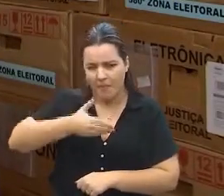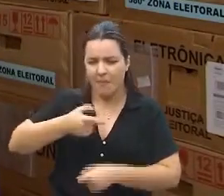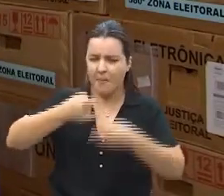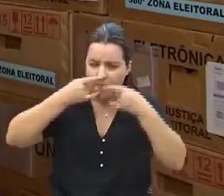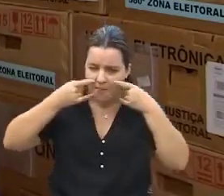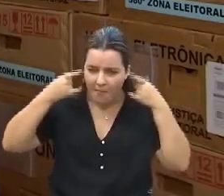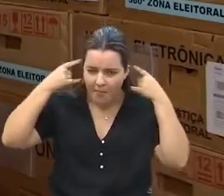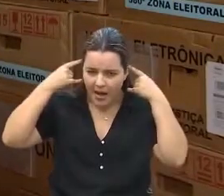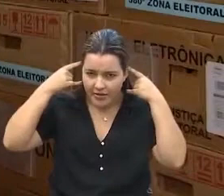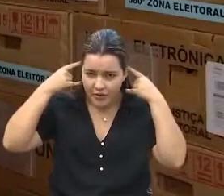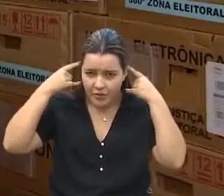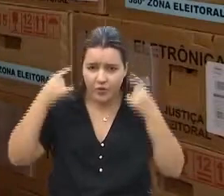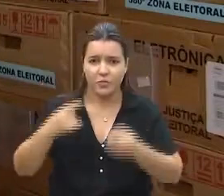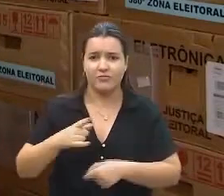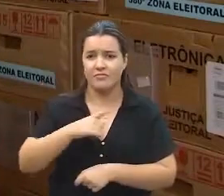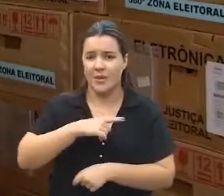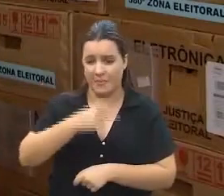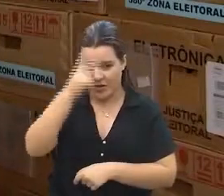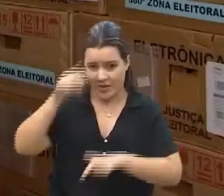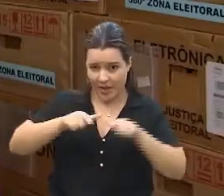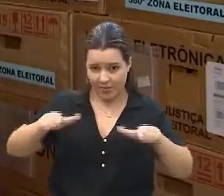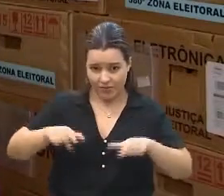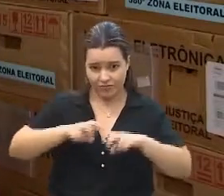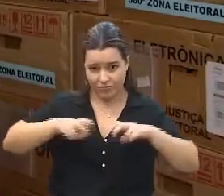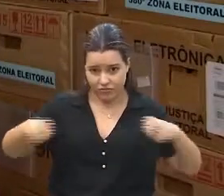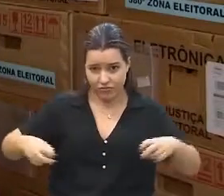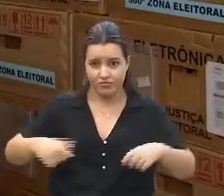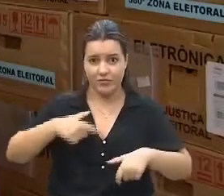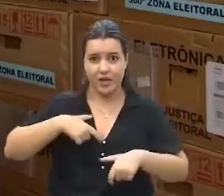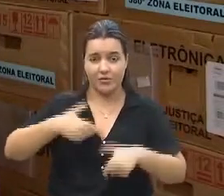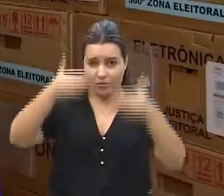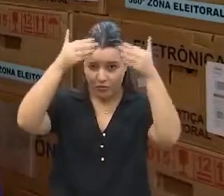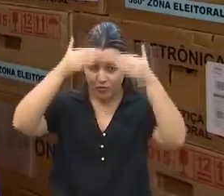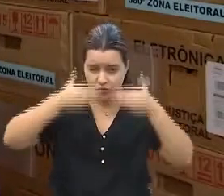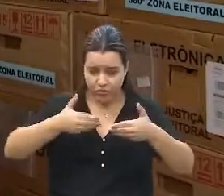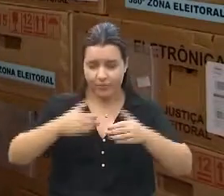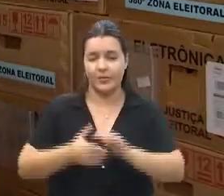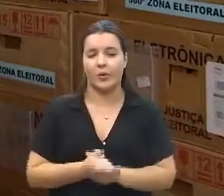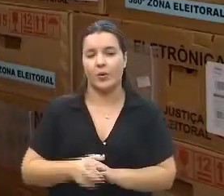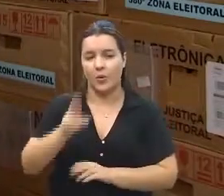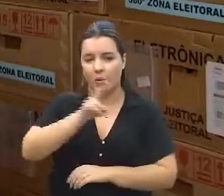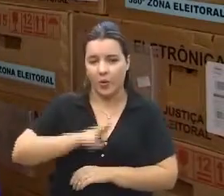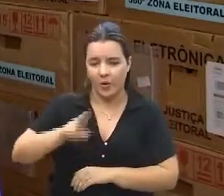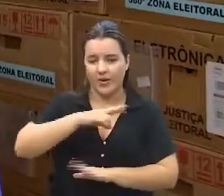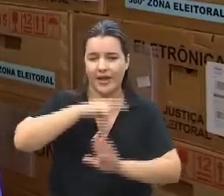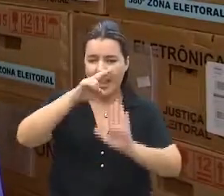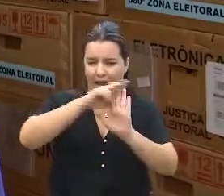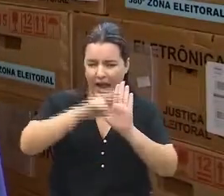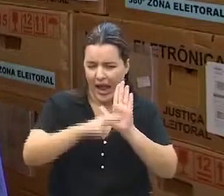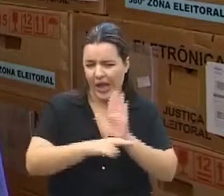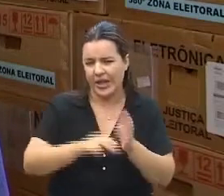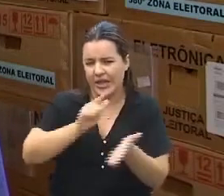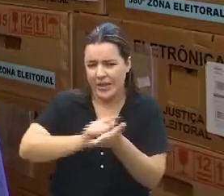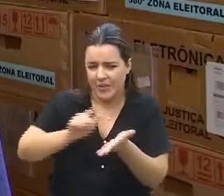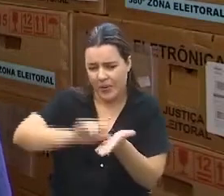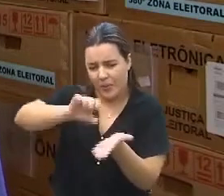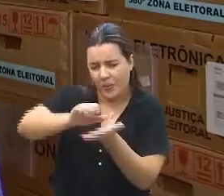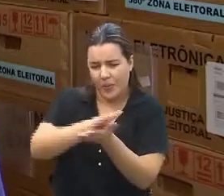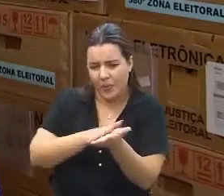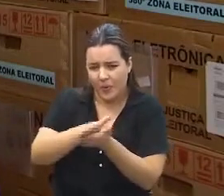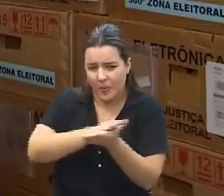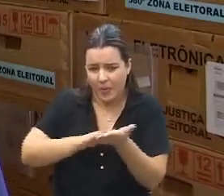máscara, vai ter face shield para os mesários, o eleitor ele vai observar isso também, vai ter que ter ali um protocolo de higienização com álcool